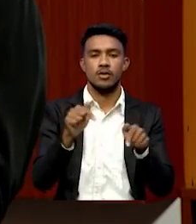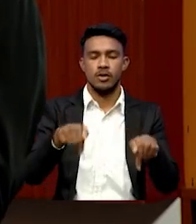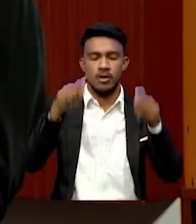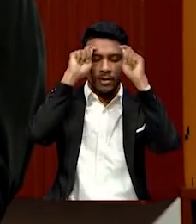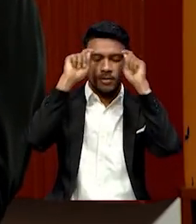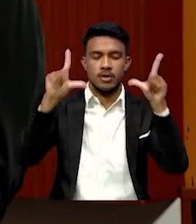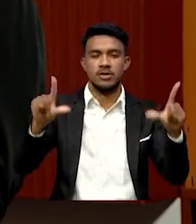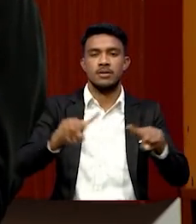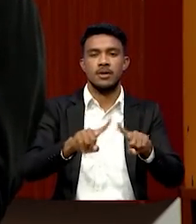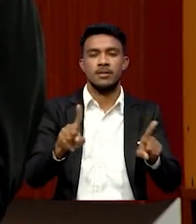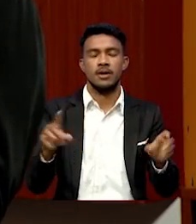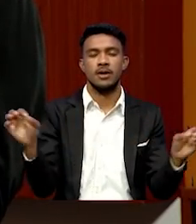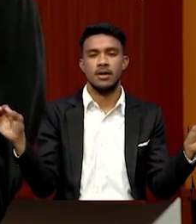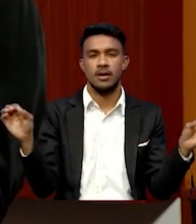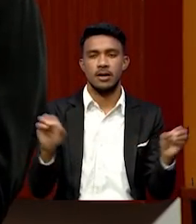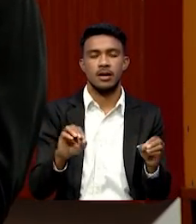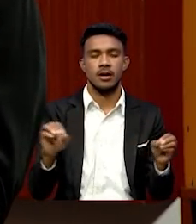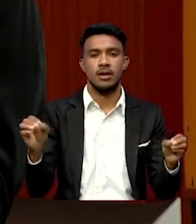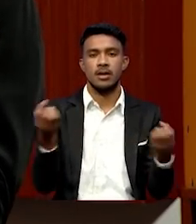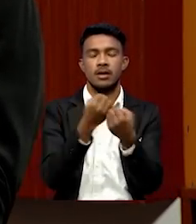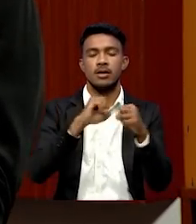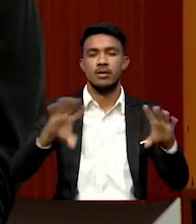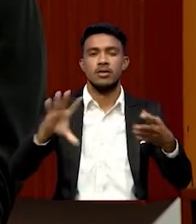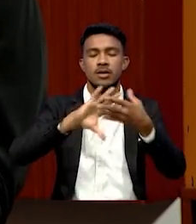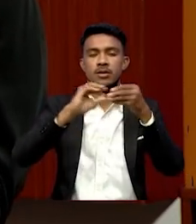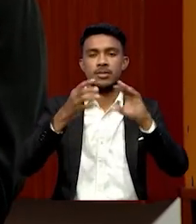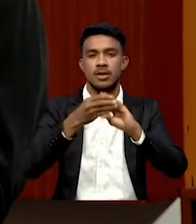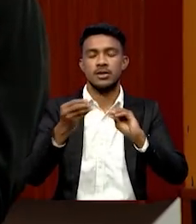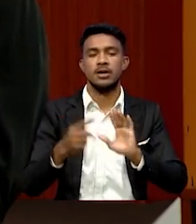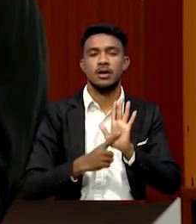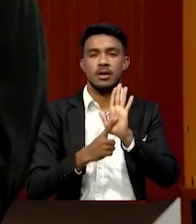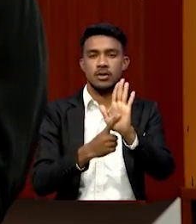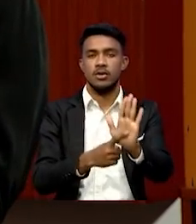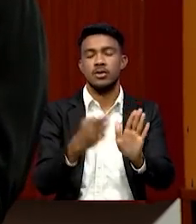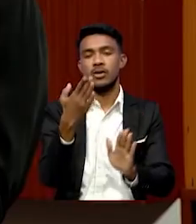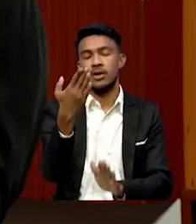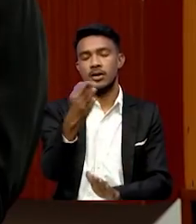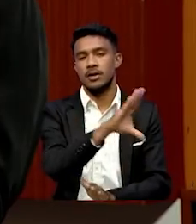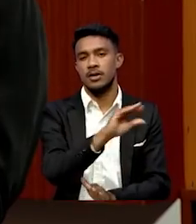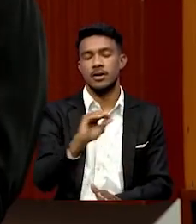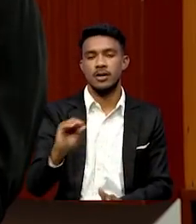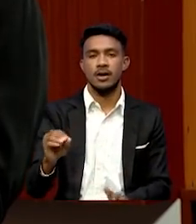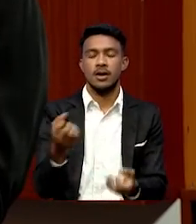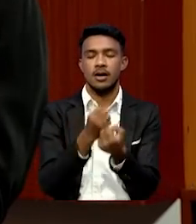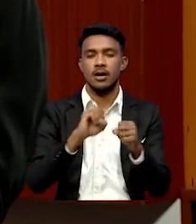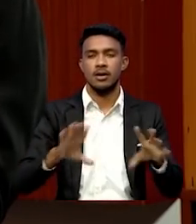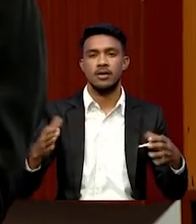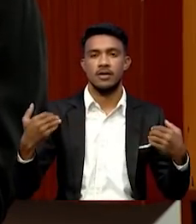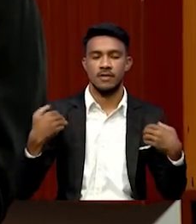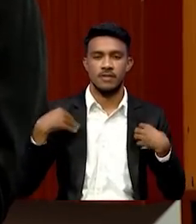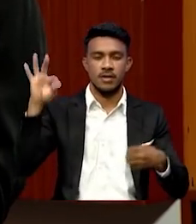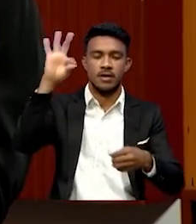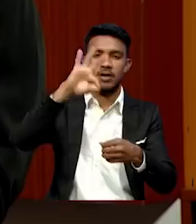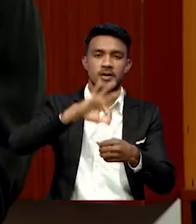bem, nia lá com minha experiência concreta, tudo cada, nia lá com, ona e a eleição